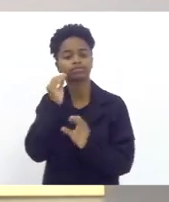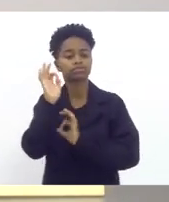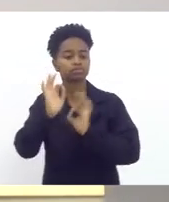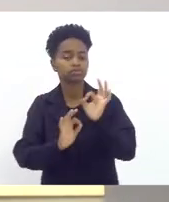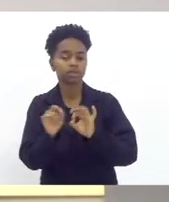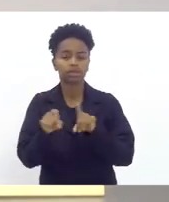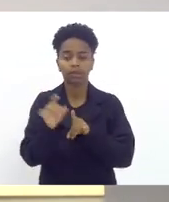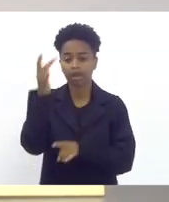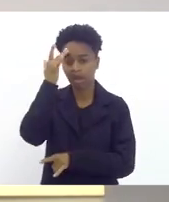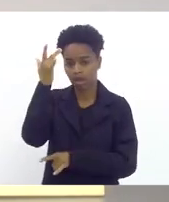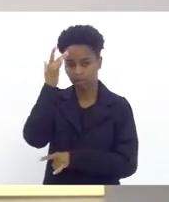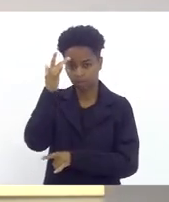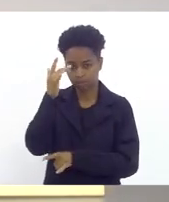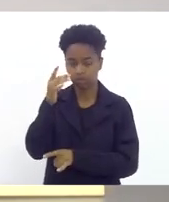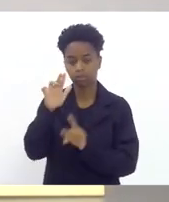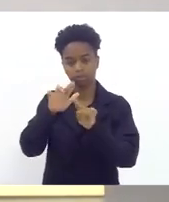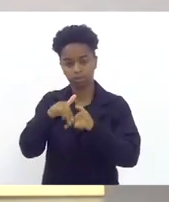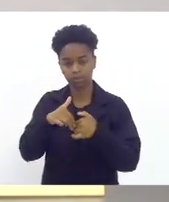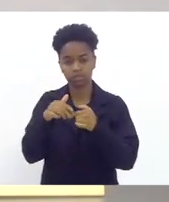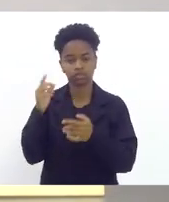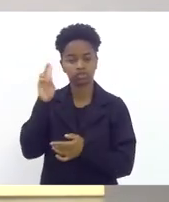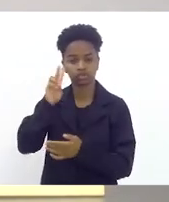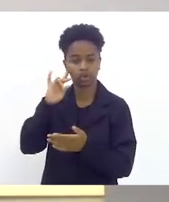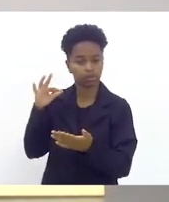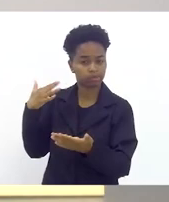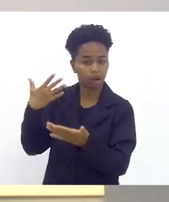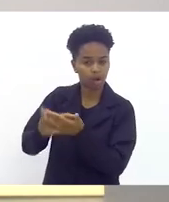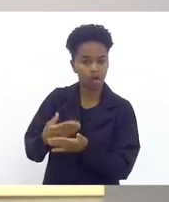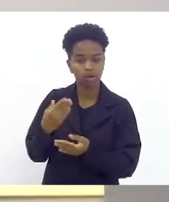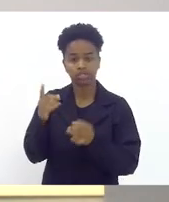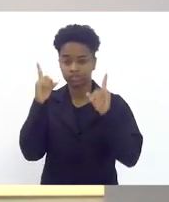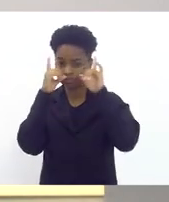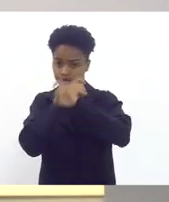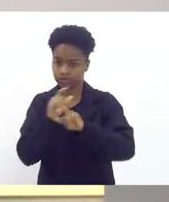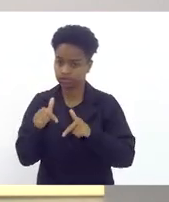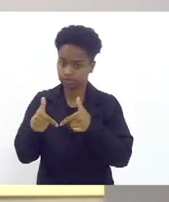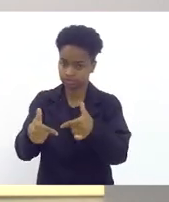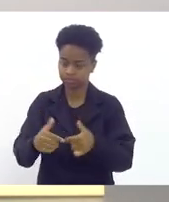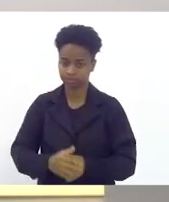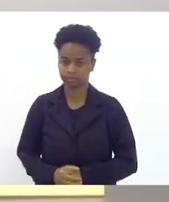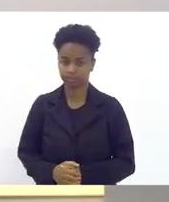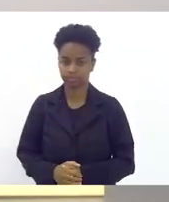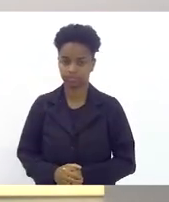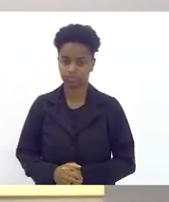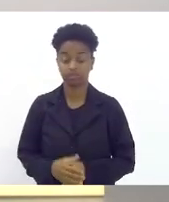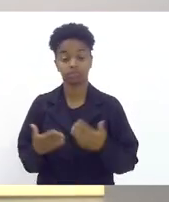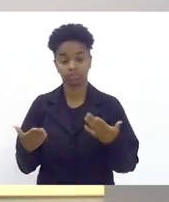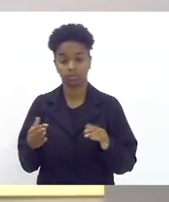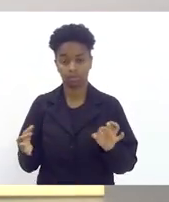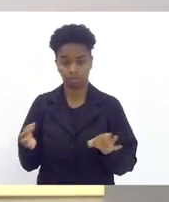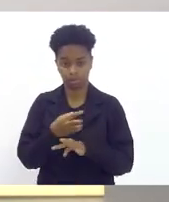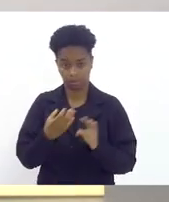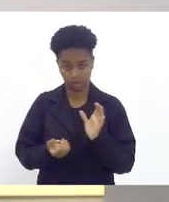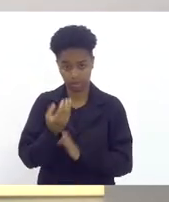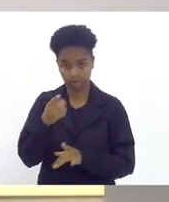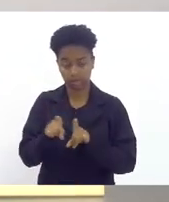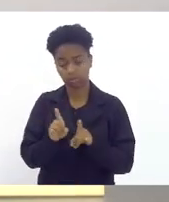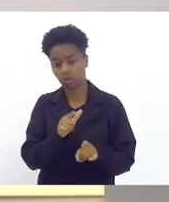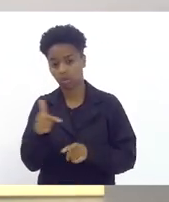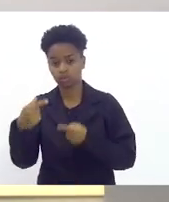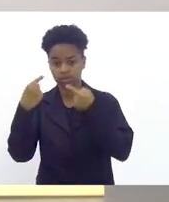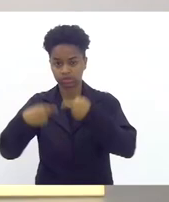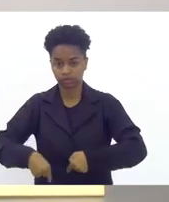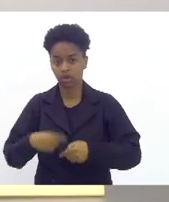e amadurecimento em função desse histórico da dificuldade de execução da obrigação e uma vez sendo implantado o outro Desafio Foi